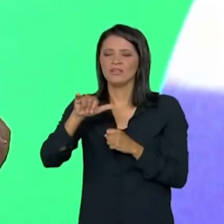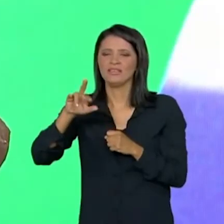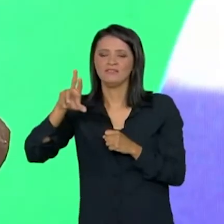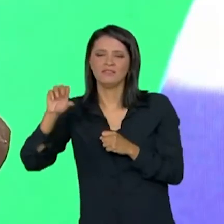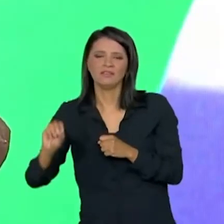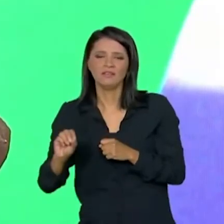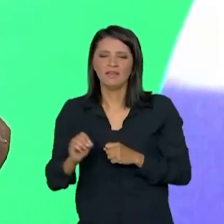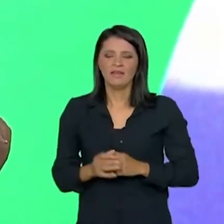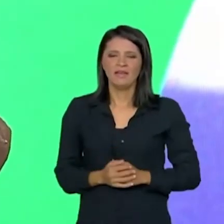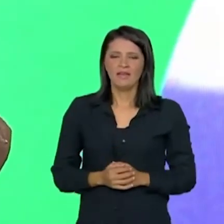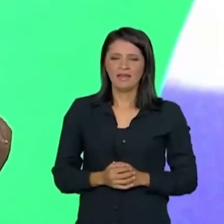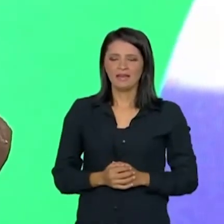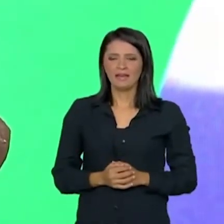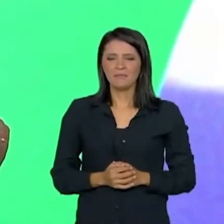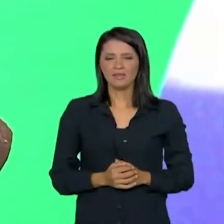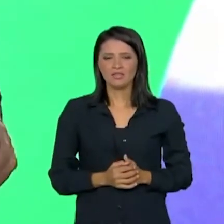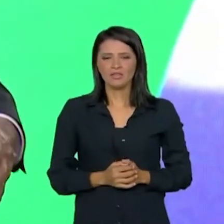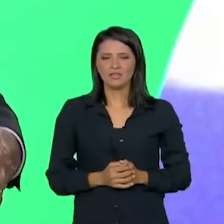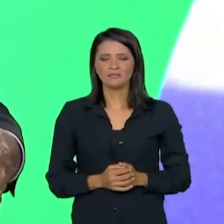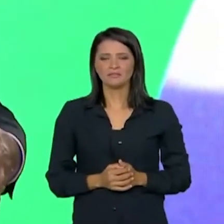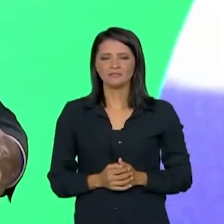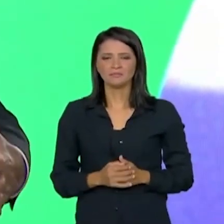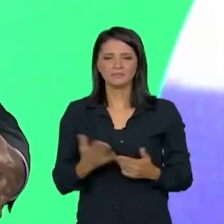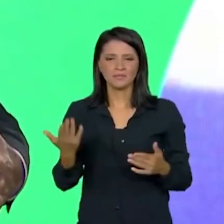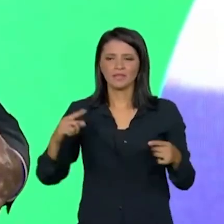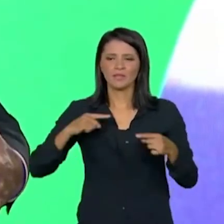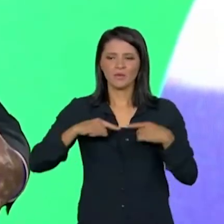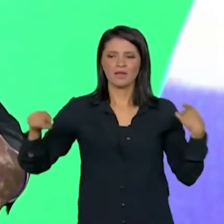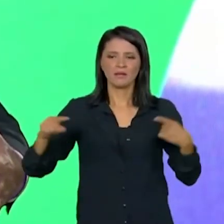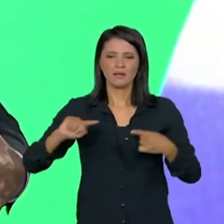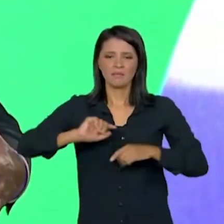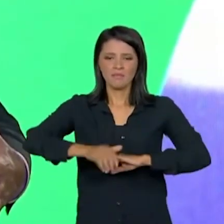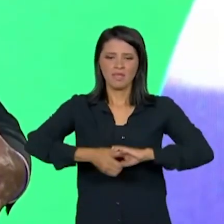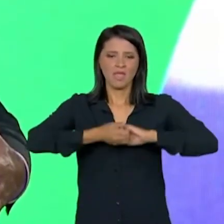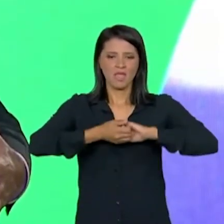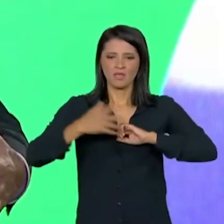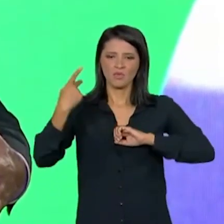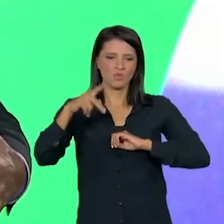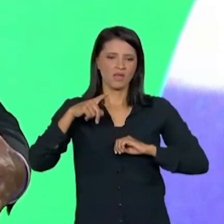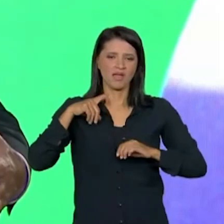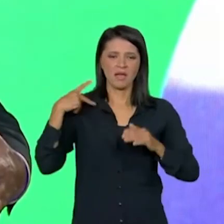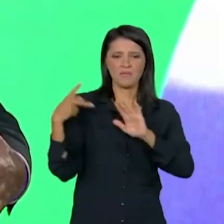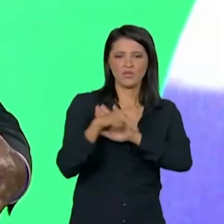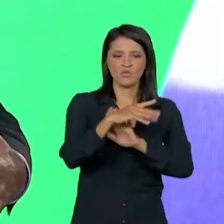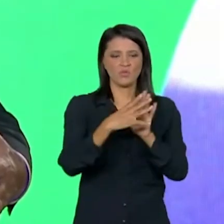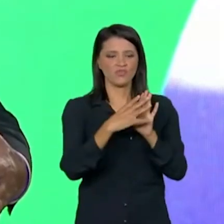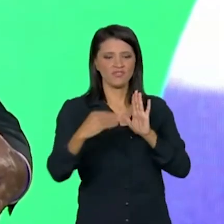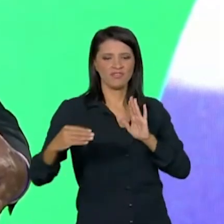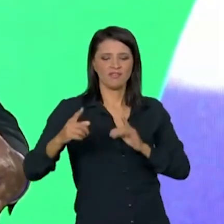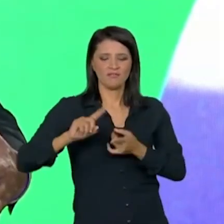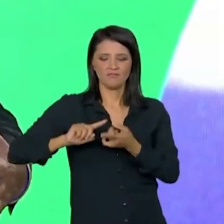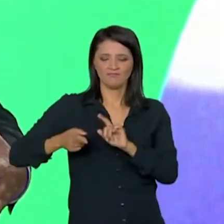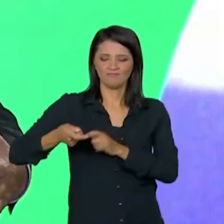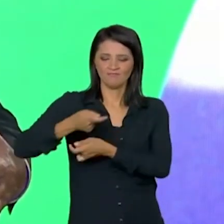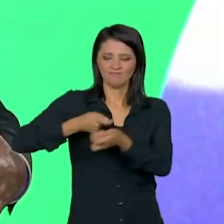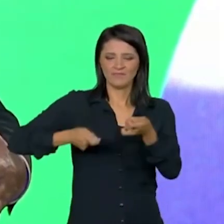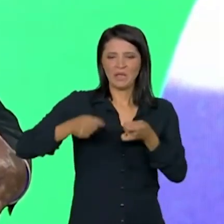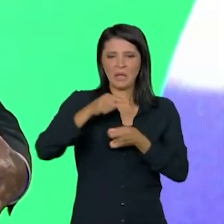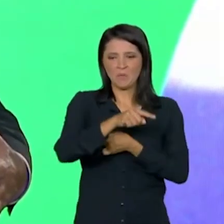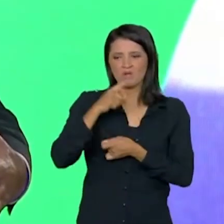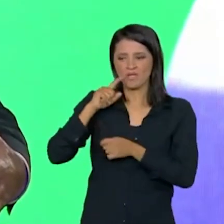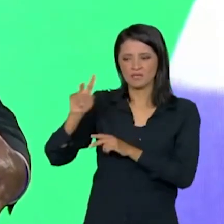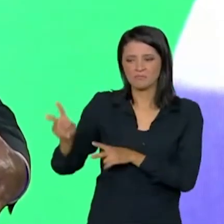o padrão dessa negociação não cabe no seu modelo de negócio, porque é um modelo de negócio altamente